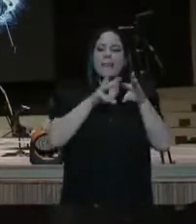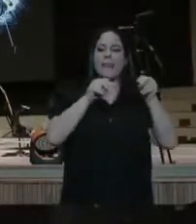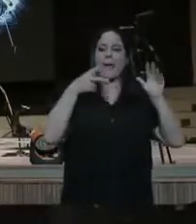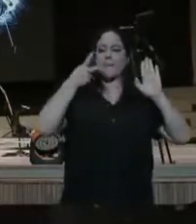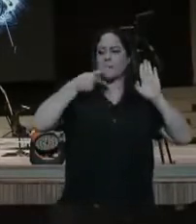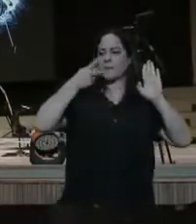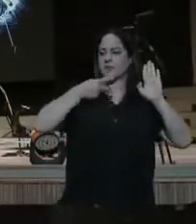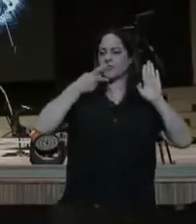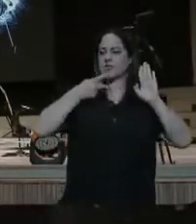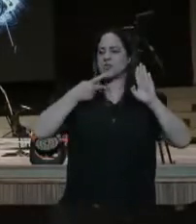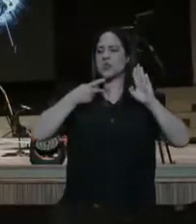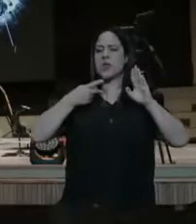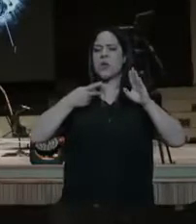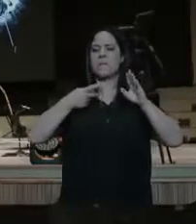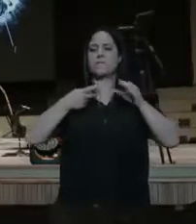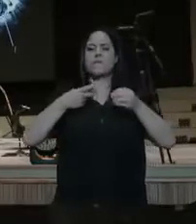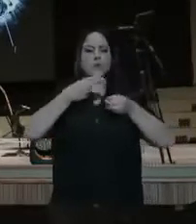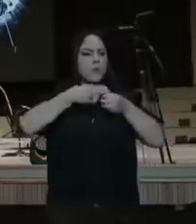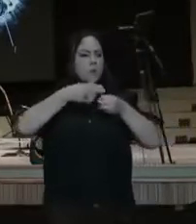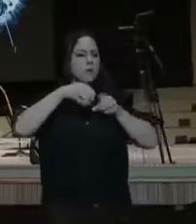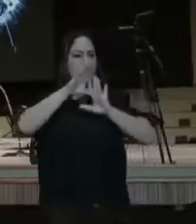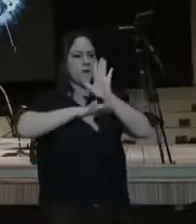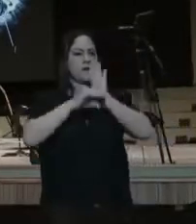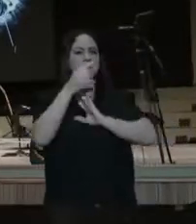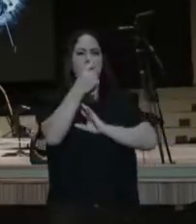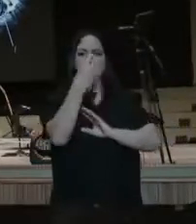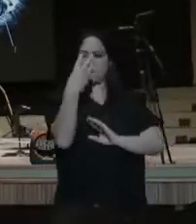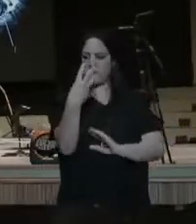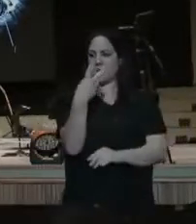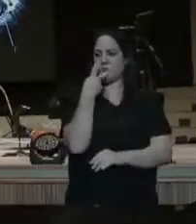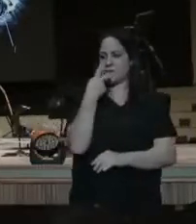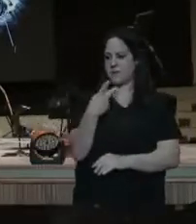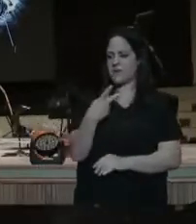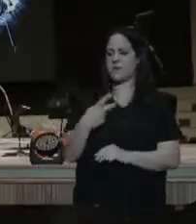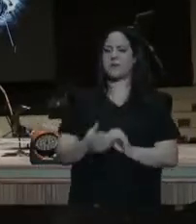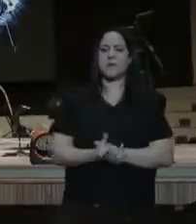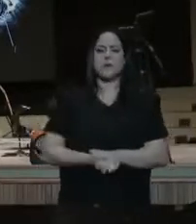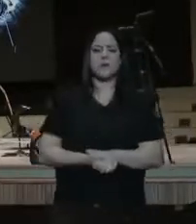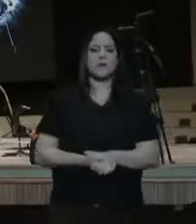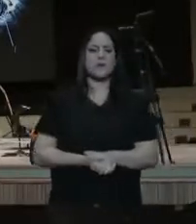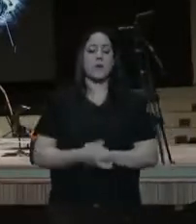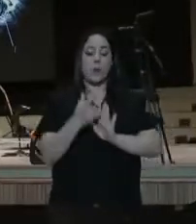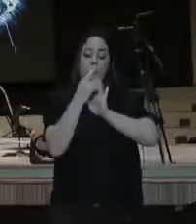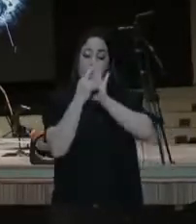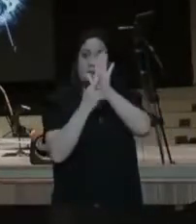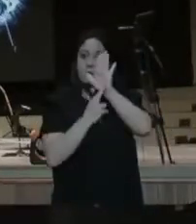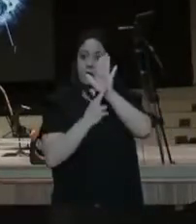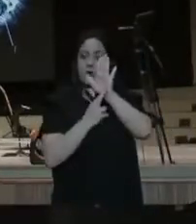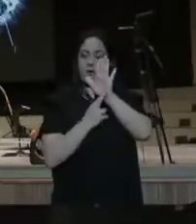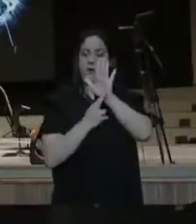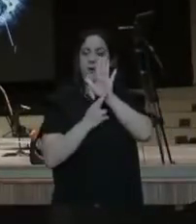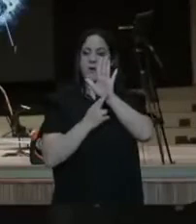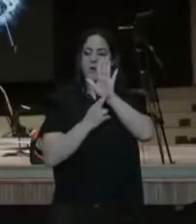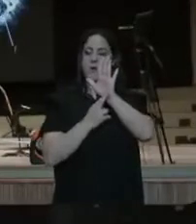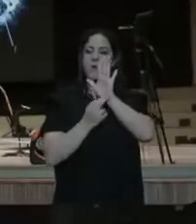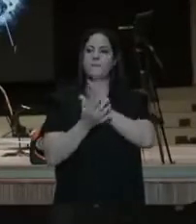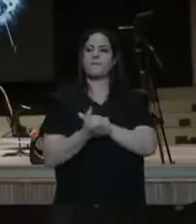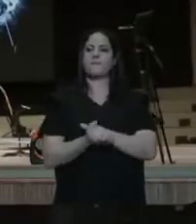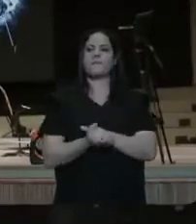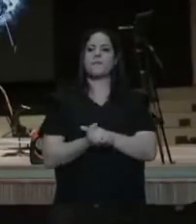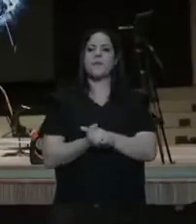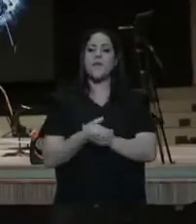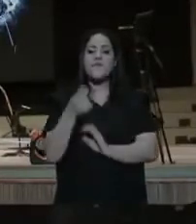capítulo 13 versículo 33 o relatório deles é a nós nos vimos como